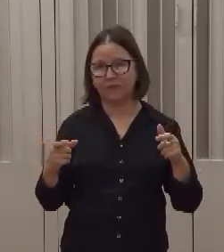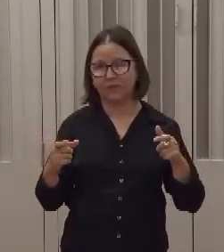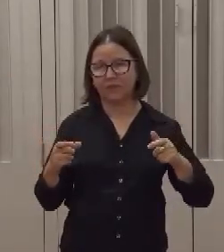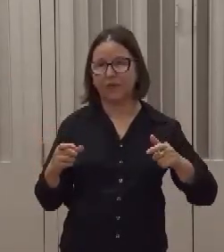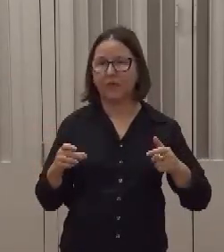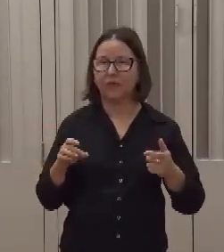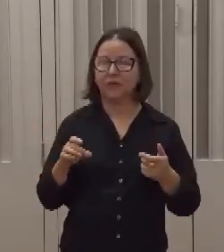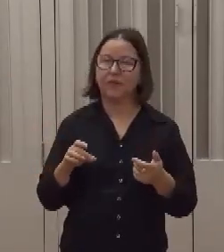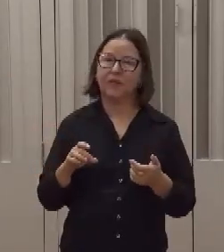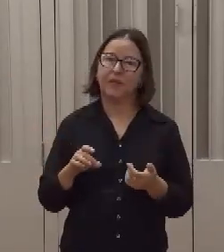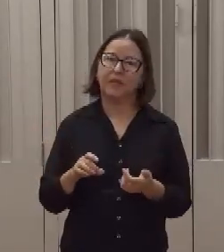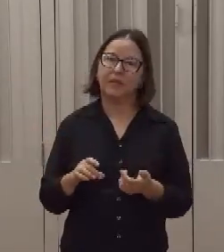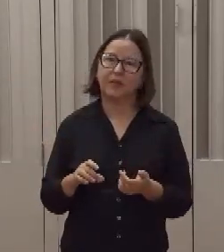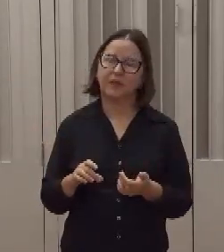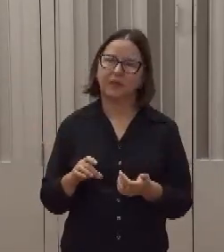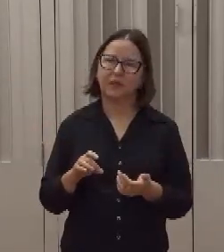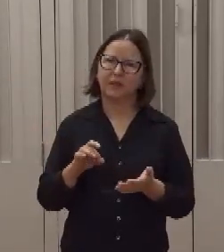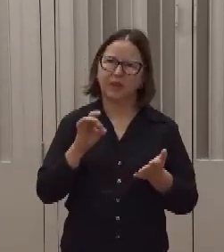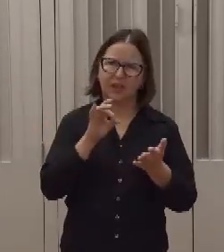e do cristianismo.